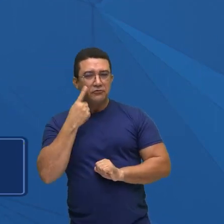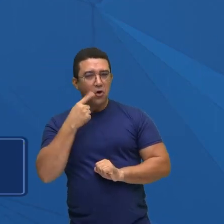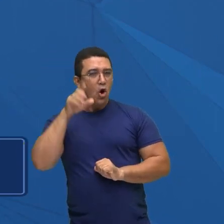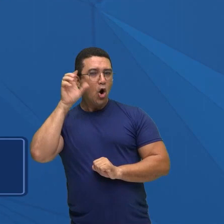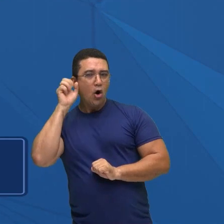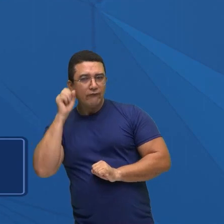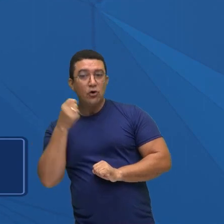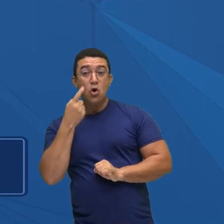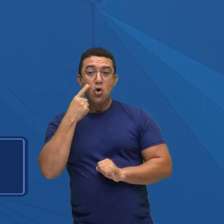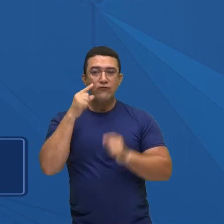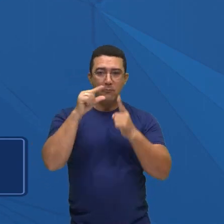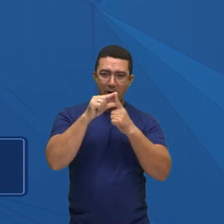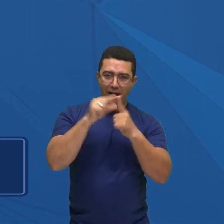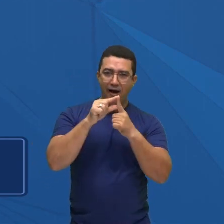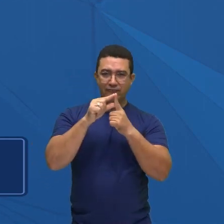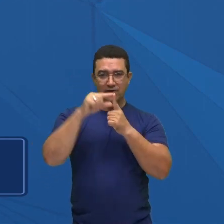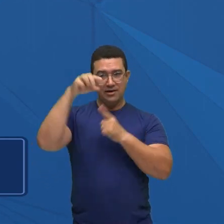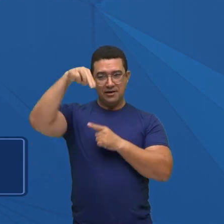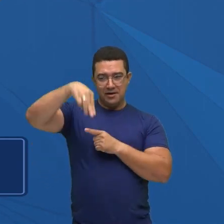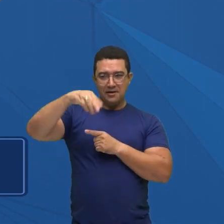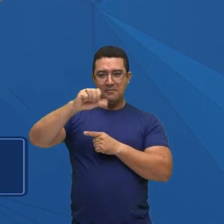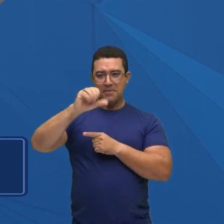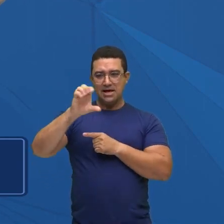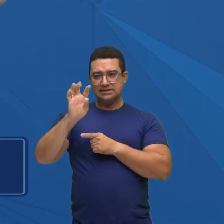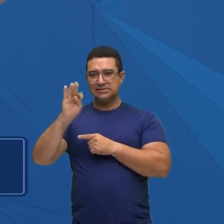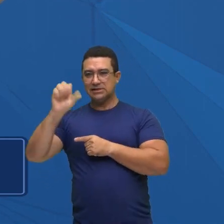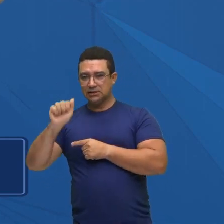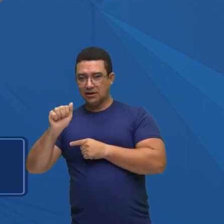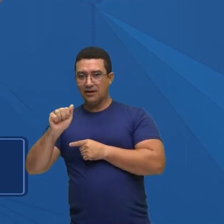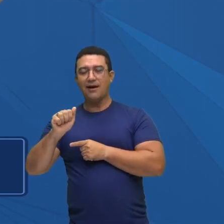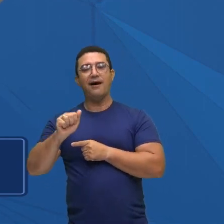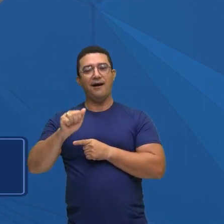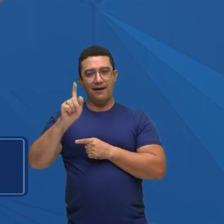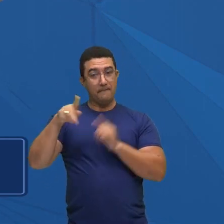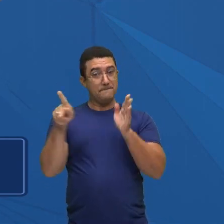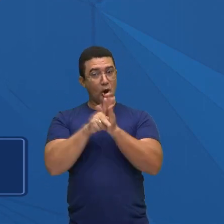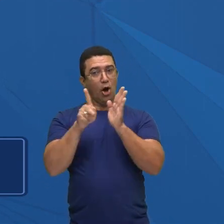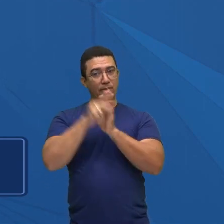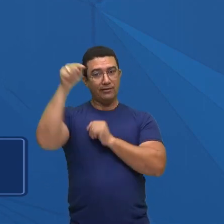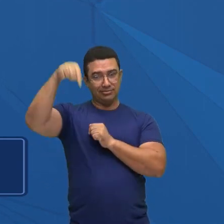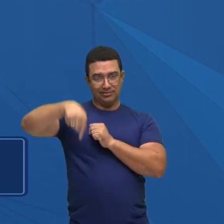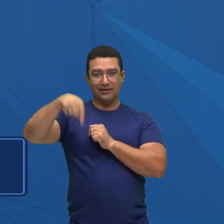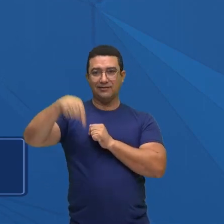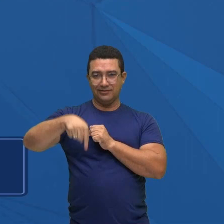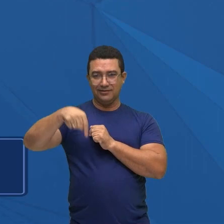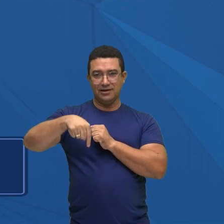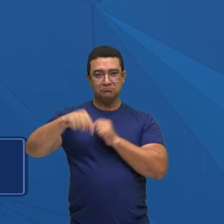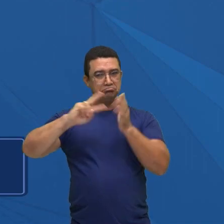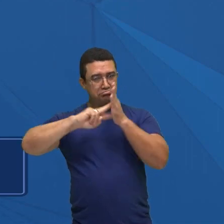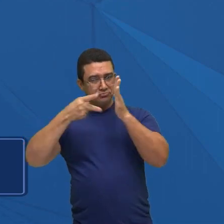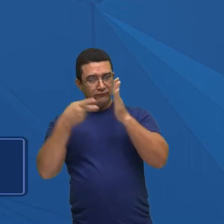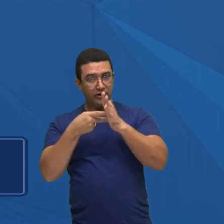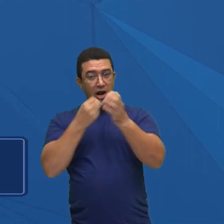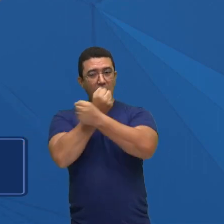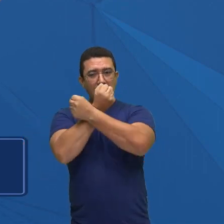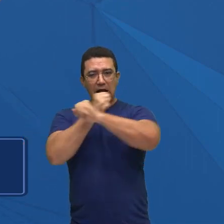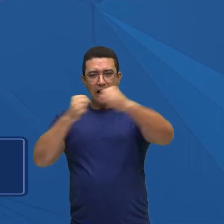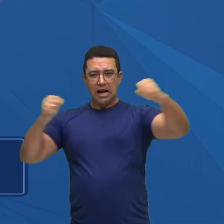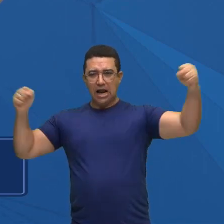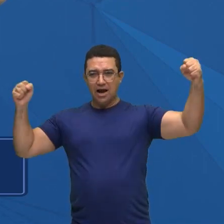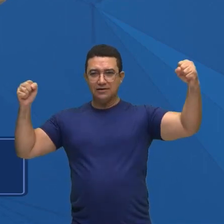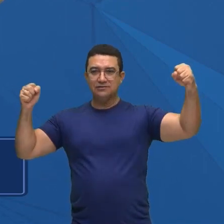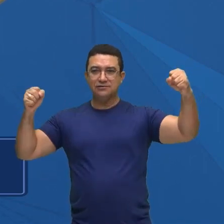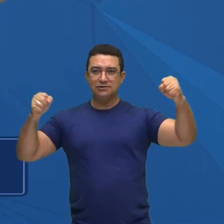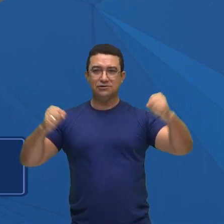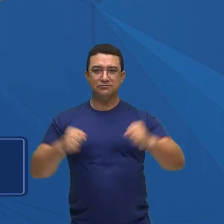por aí, com certeza no amazonês ela significa maceta e que significa, na verdade, grande, tá bom? Olha